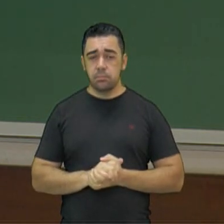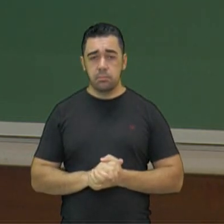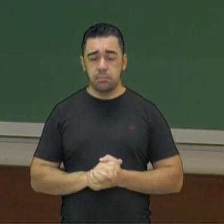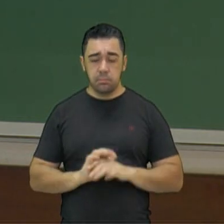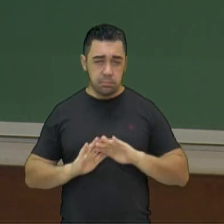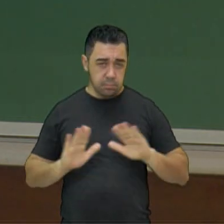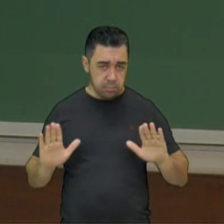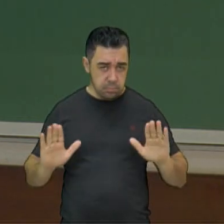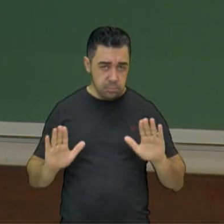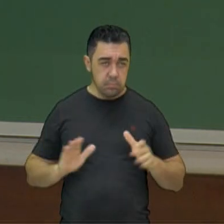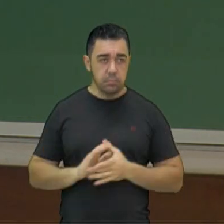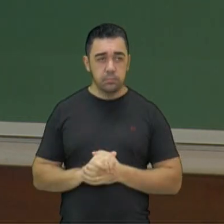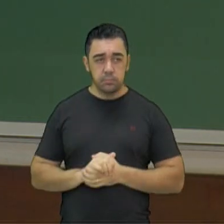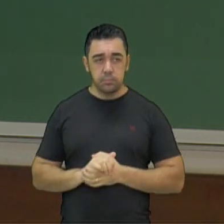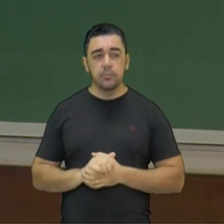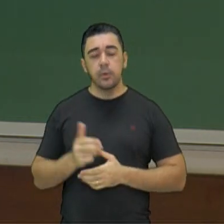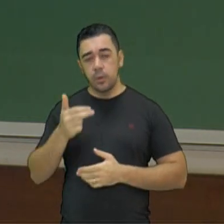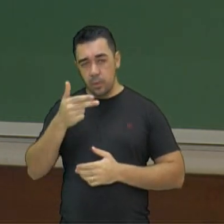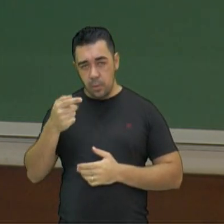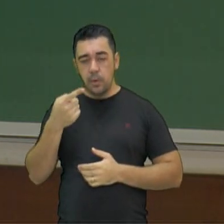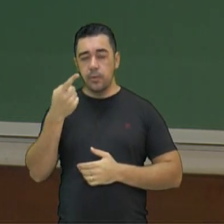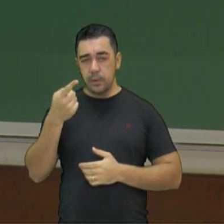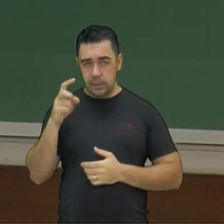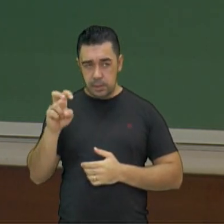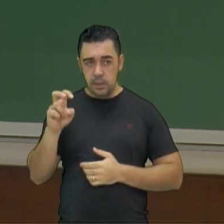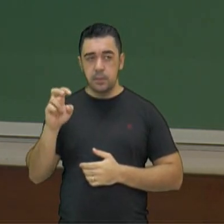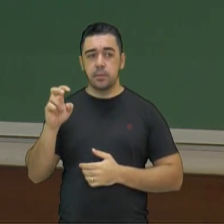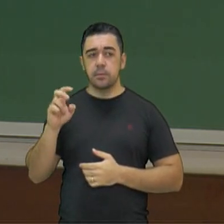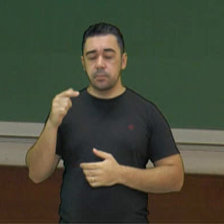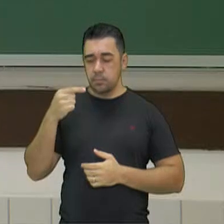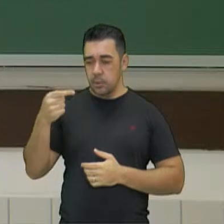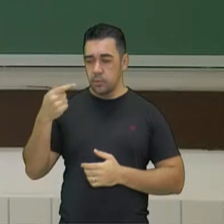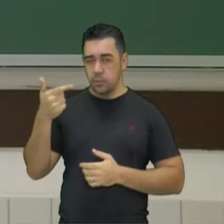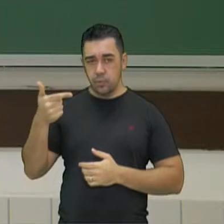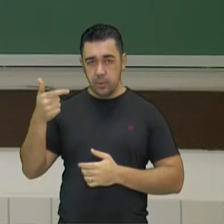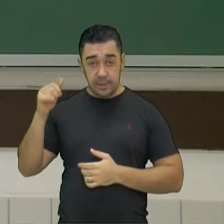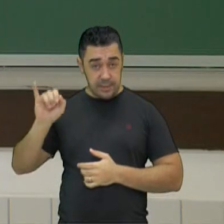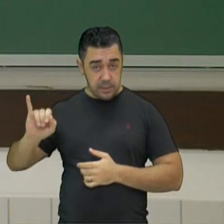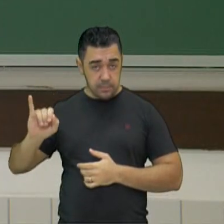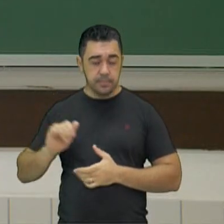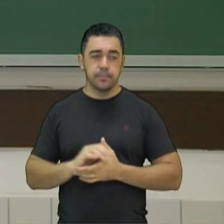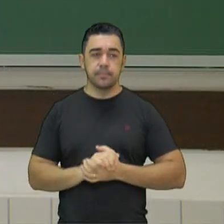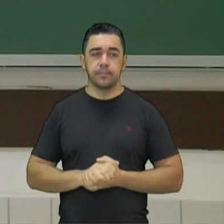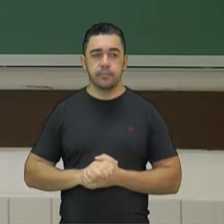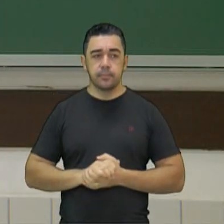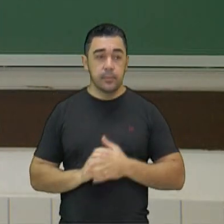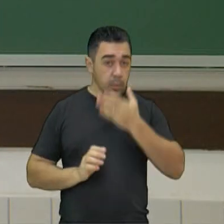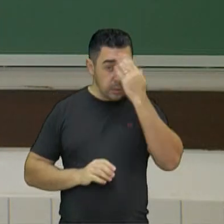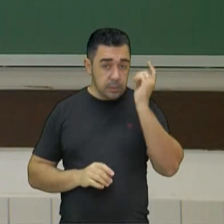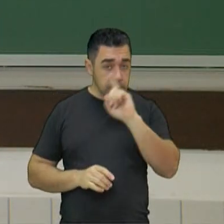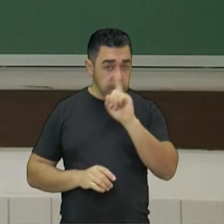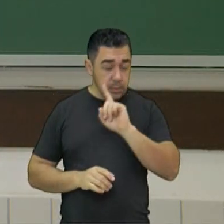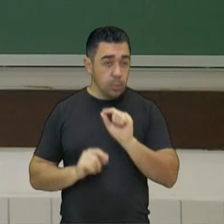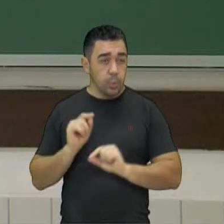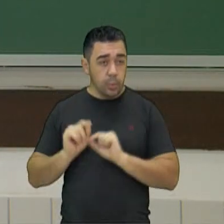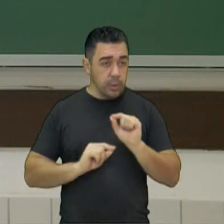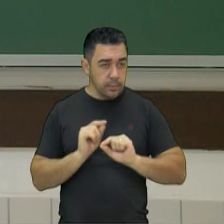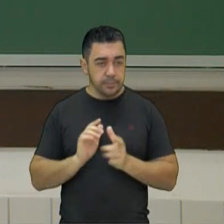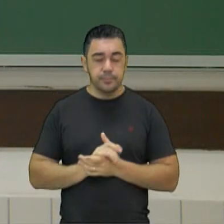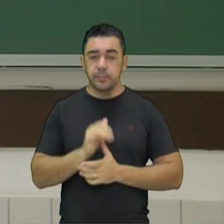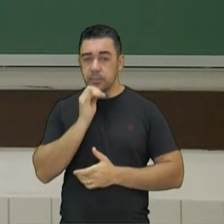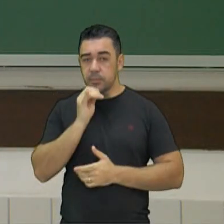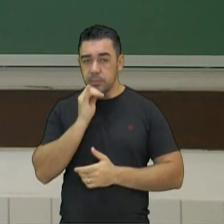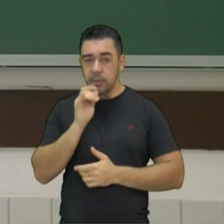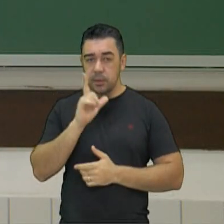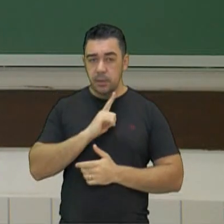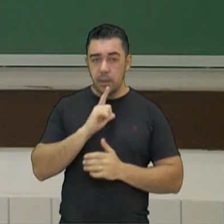menos BI. Tudo isso continua sendo igual a 15 menos 2i. Não se esqueçam que não quer dizer que se